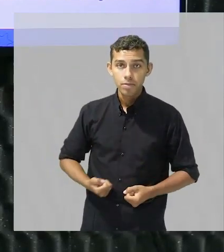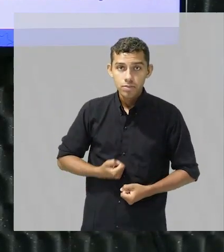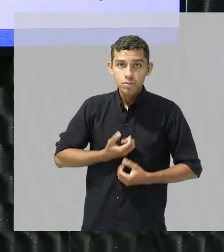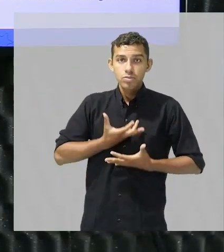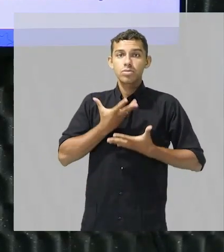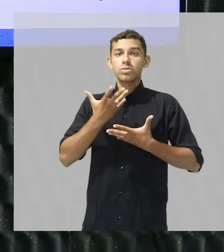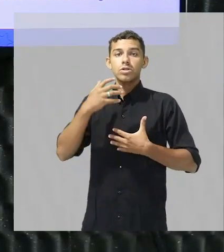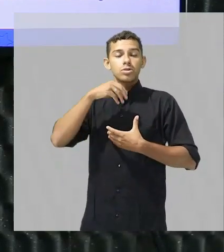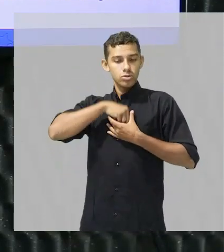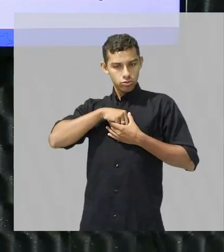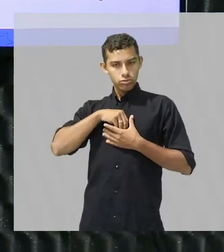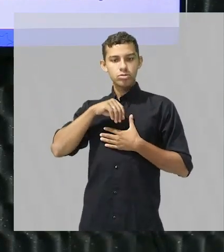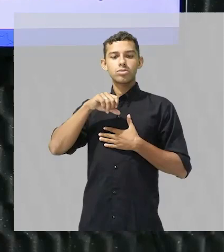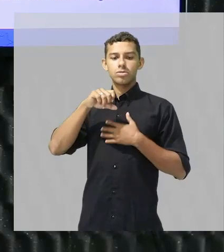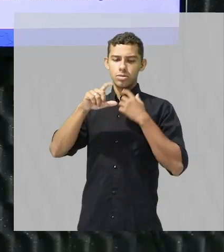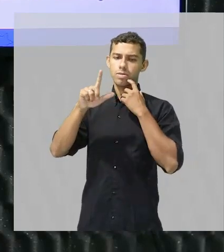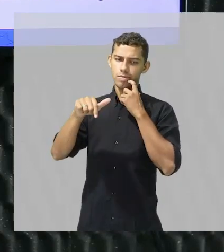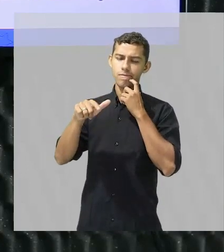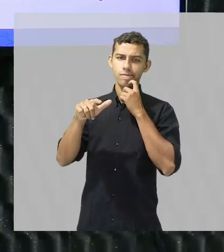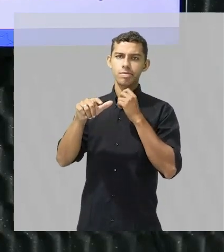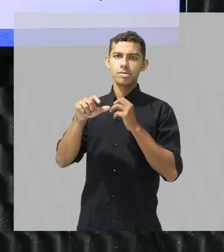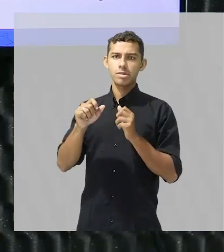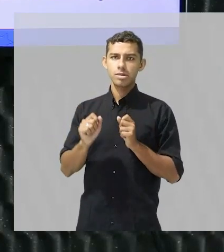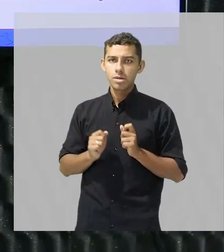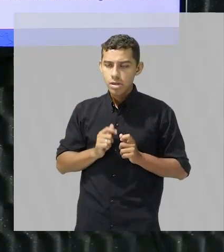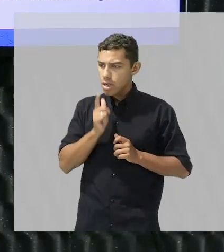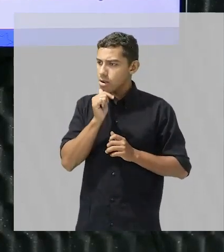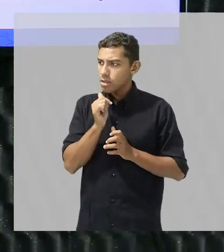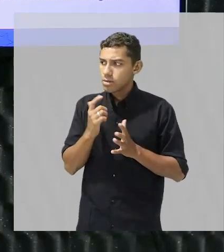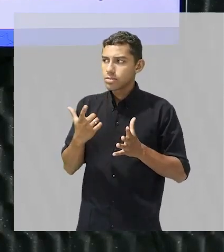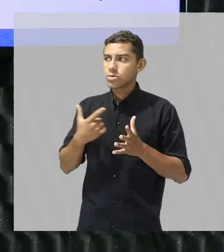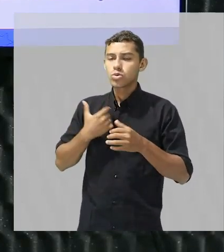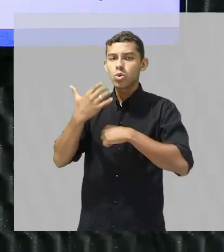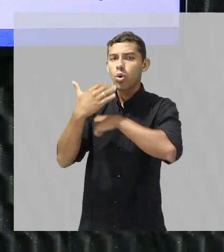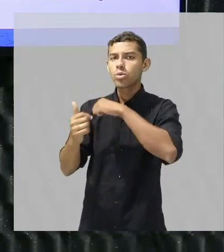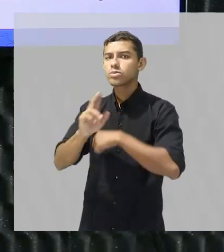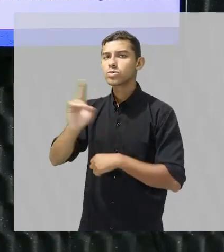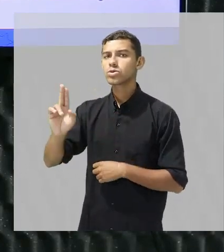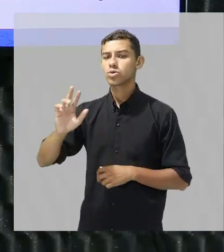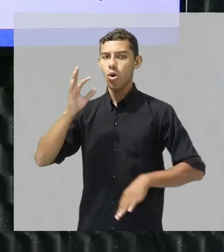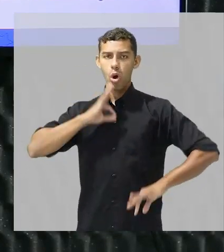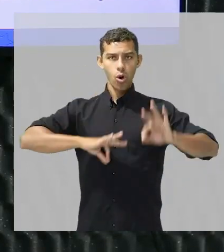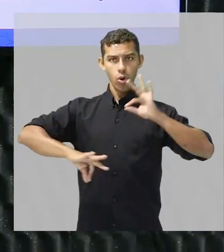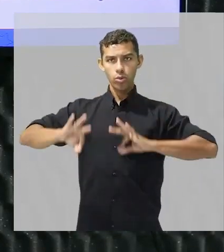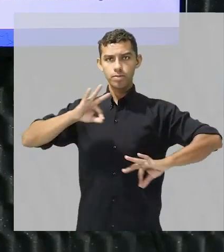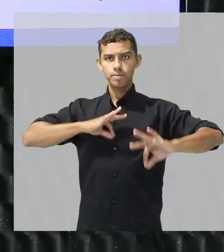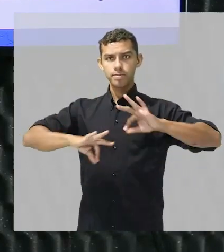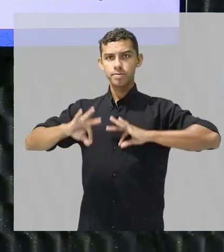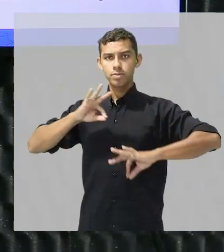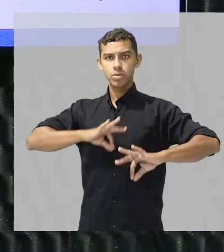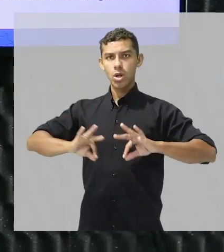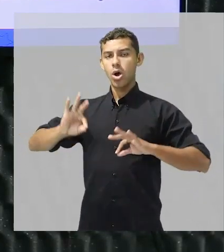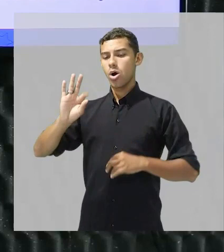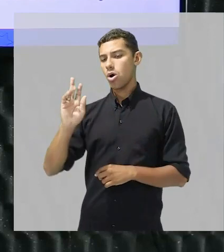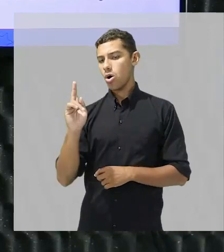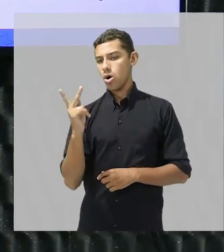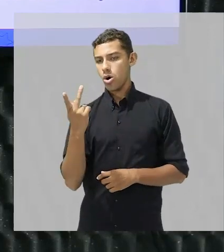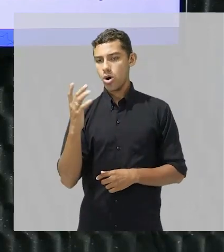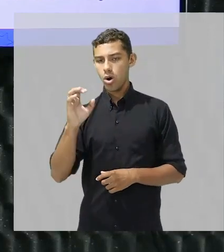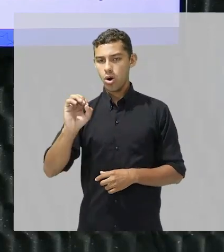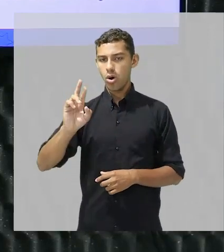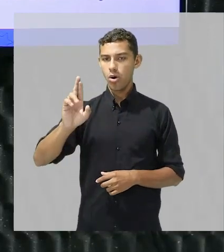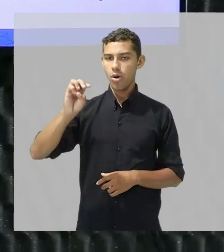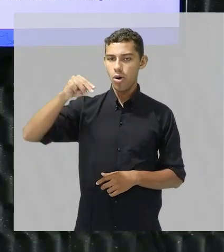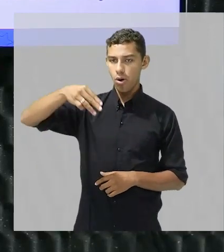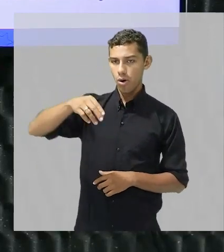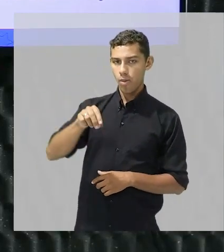de secreção. A secreção da glândula endócrina nós chamamos de hormônio, tá? E essa secreção ela é